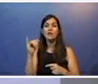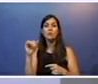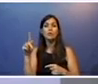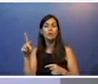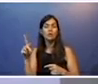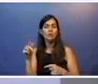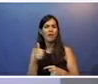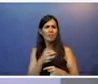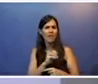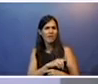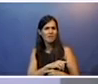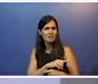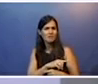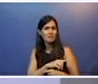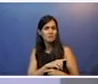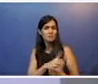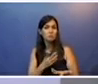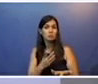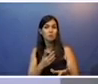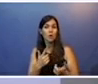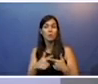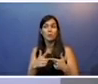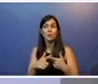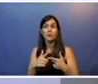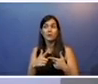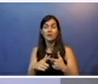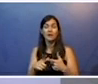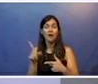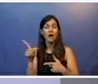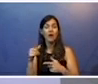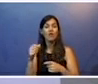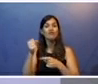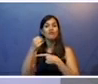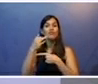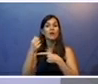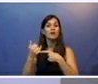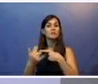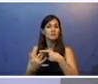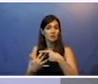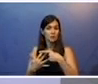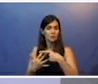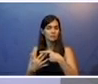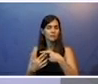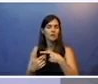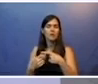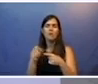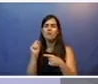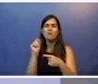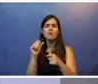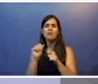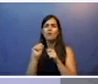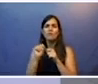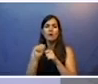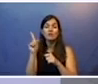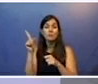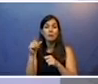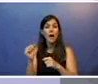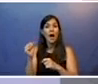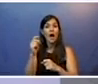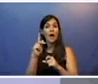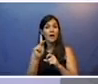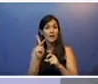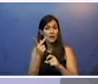5? Porque aqui é uma fração na forma irredutível. O que eu faço para essa